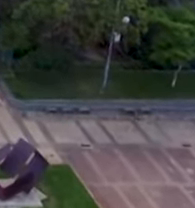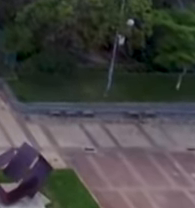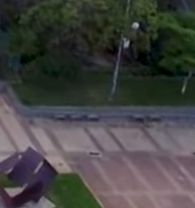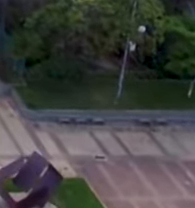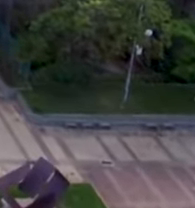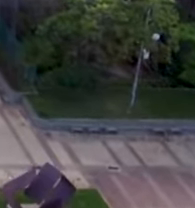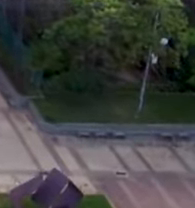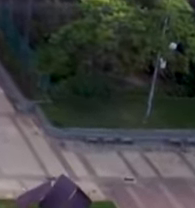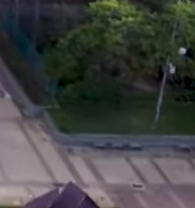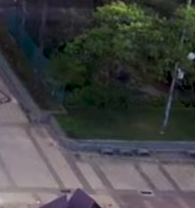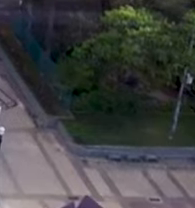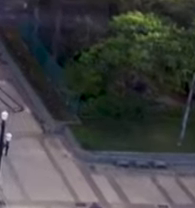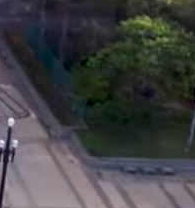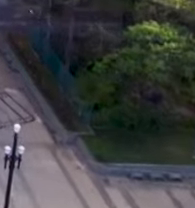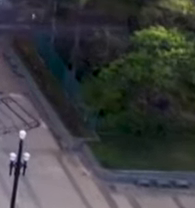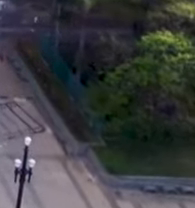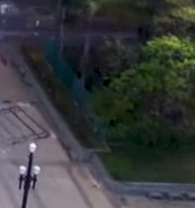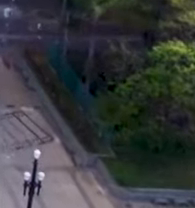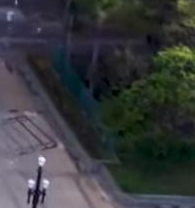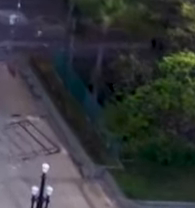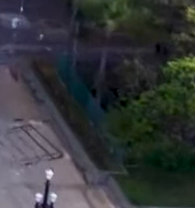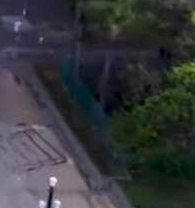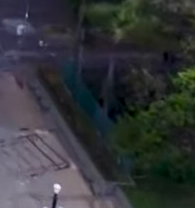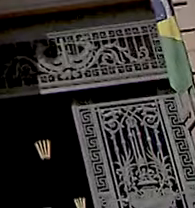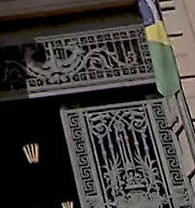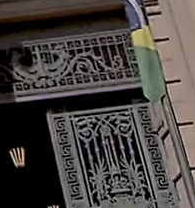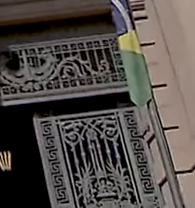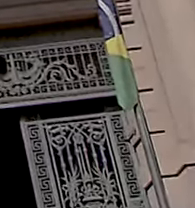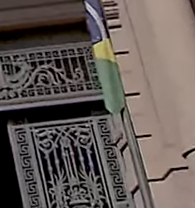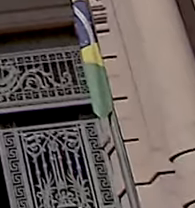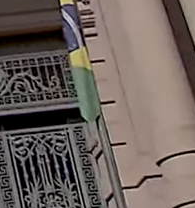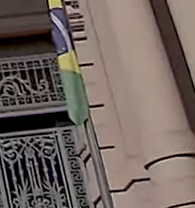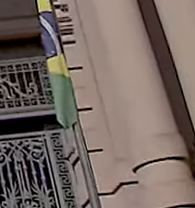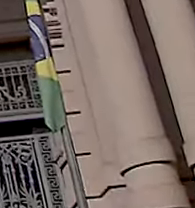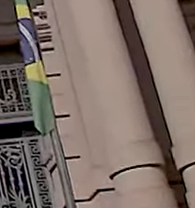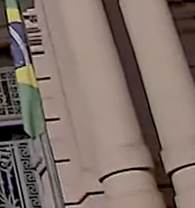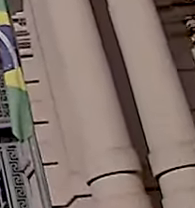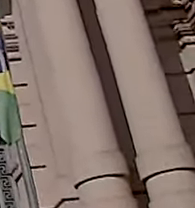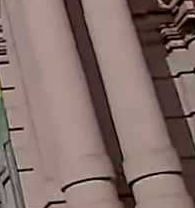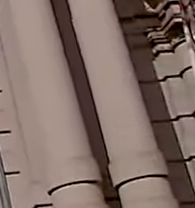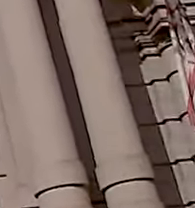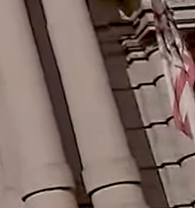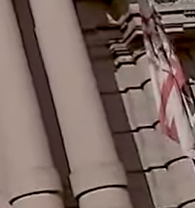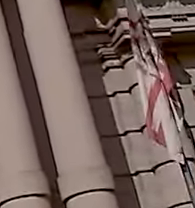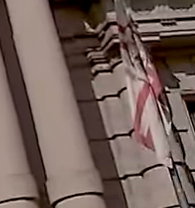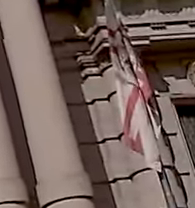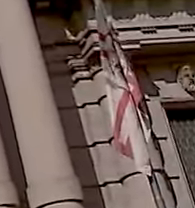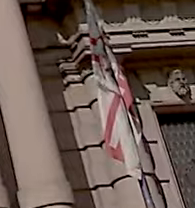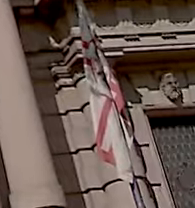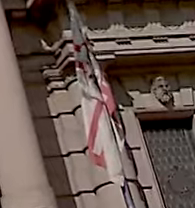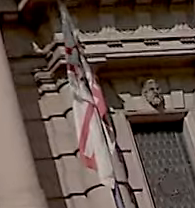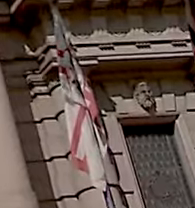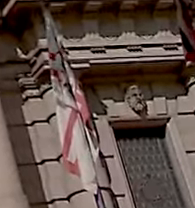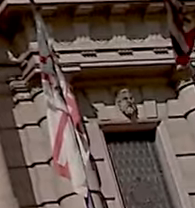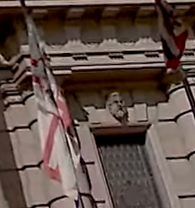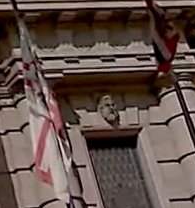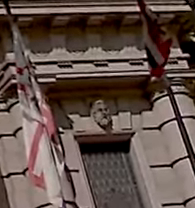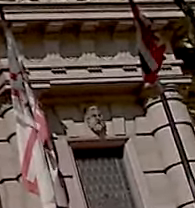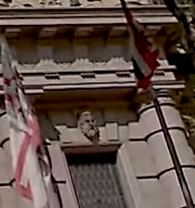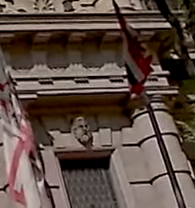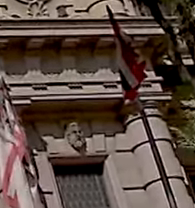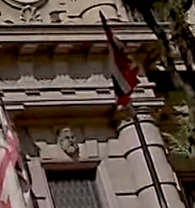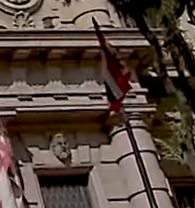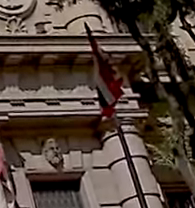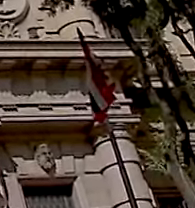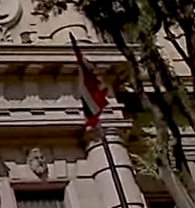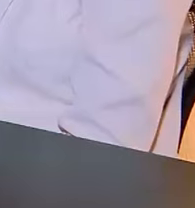regulamentação no ordenamento jurídico brasileiro e contraria resoluções e normas do Conselho Federal de Medicina e do Conselho